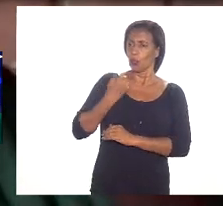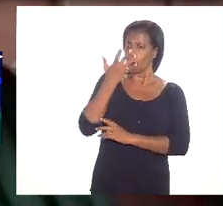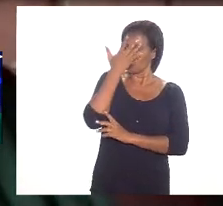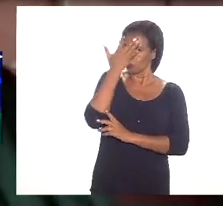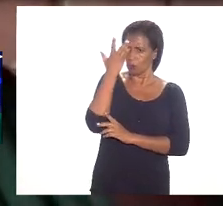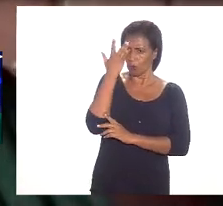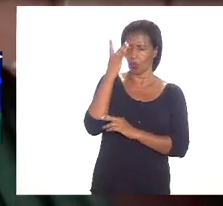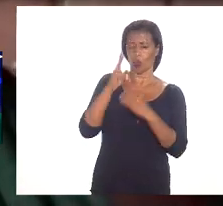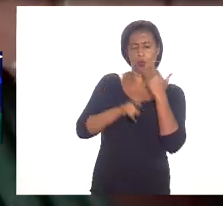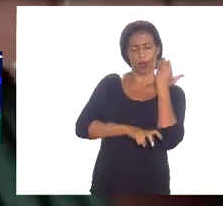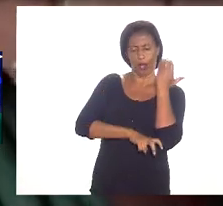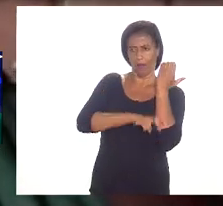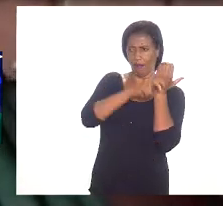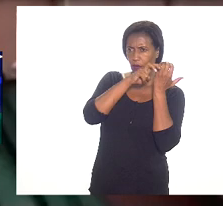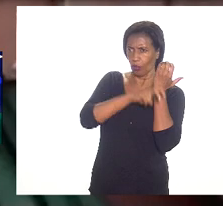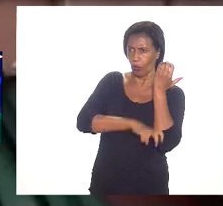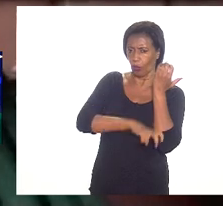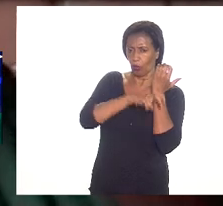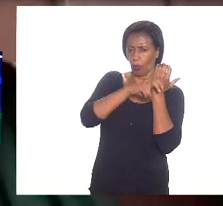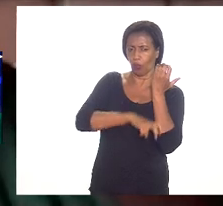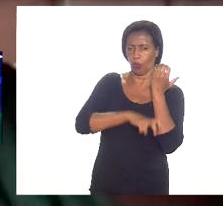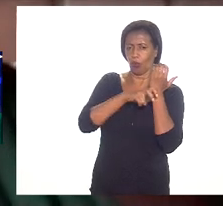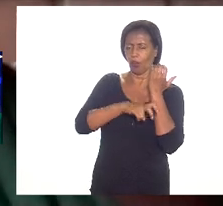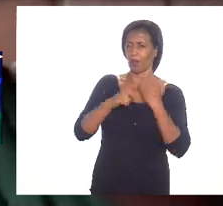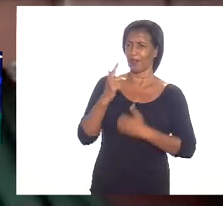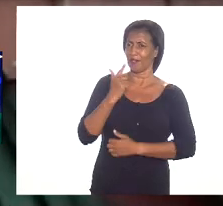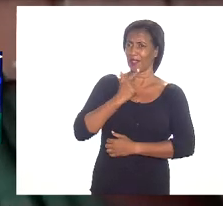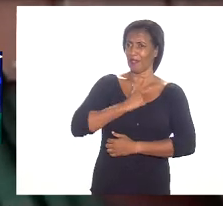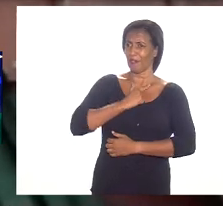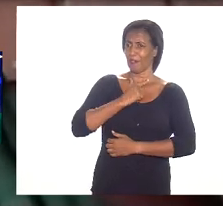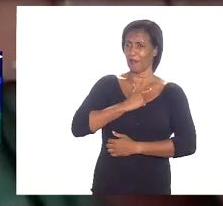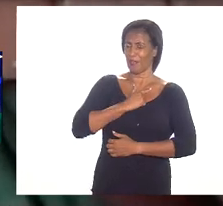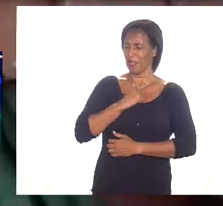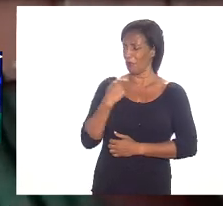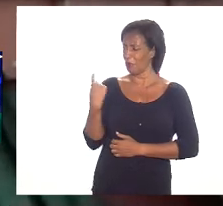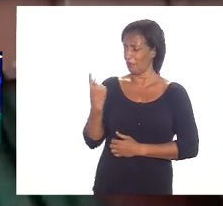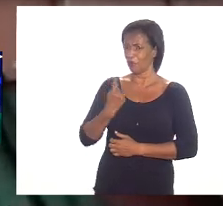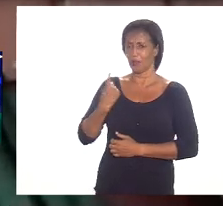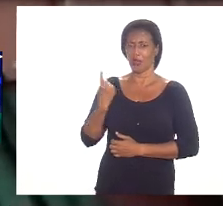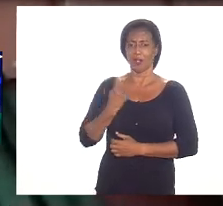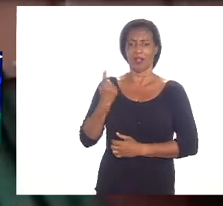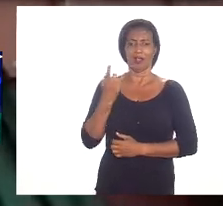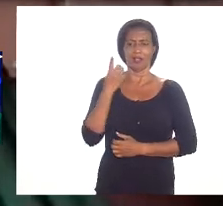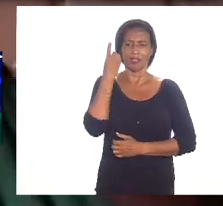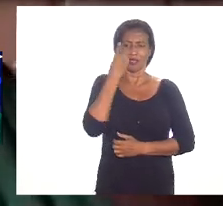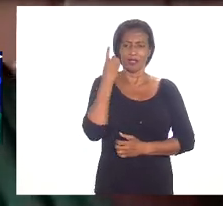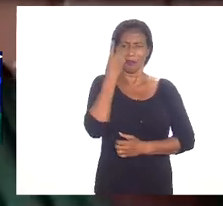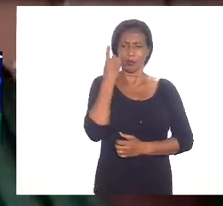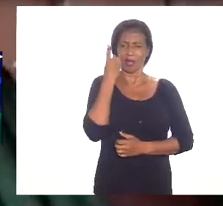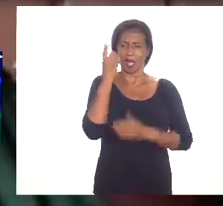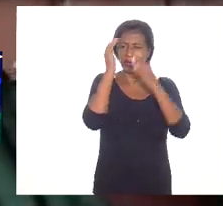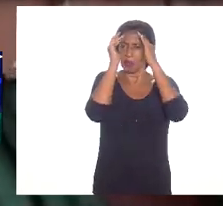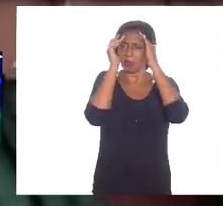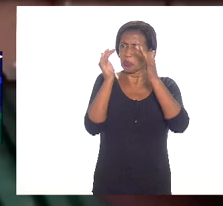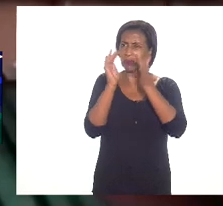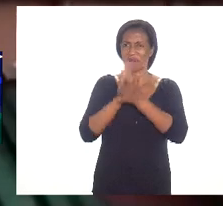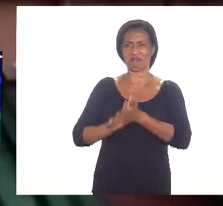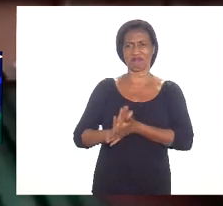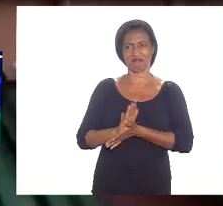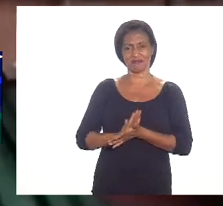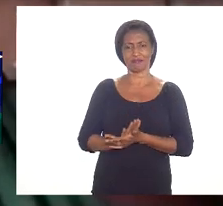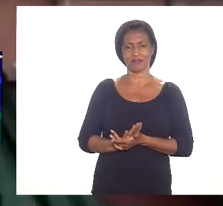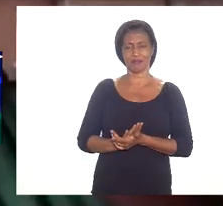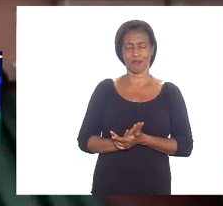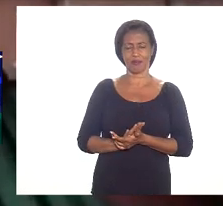o elevador né E fica muito feio para gente que a deputado Deputado descumprice né